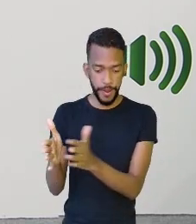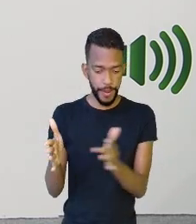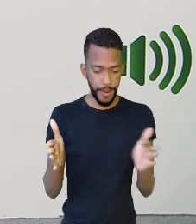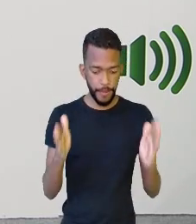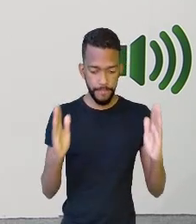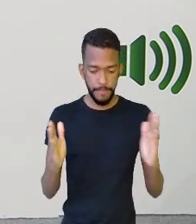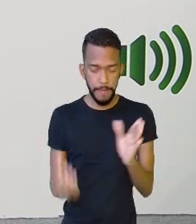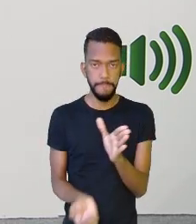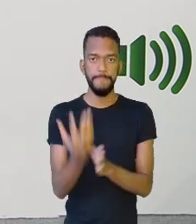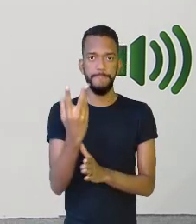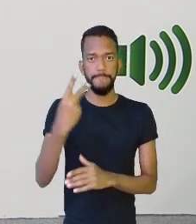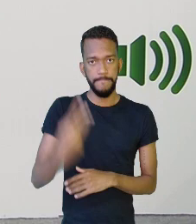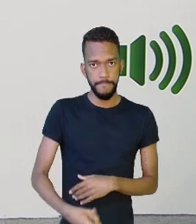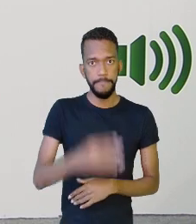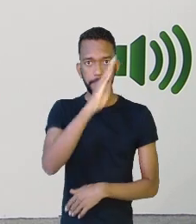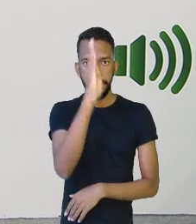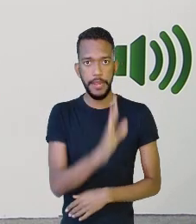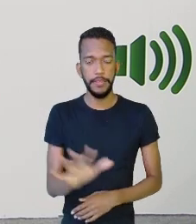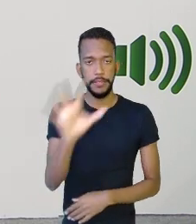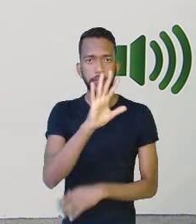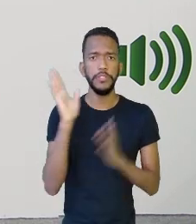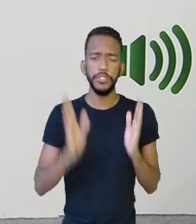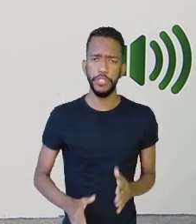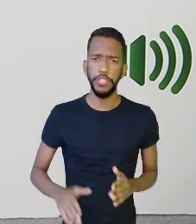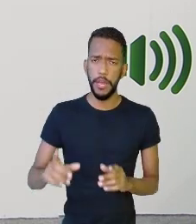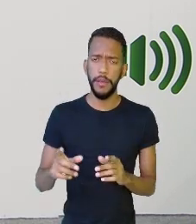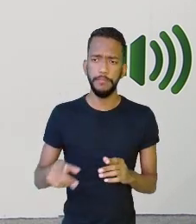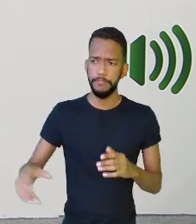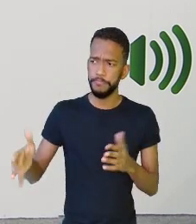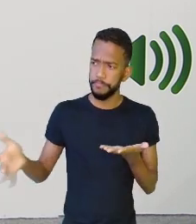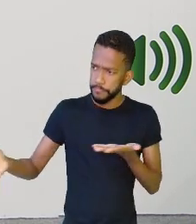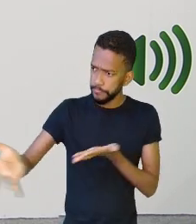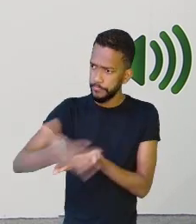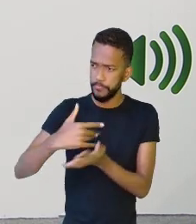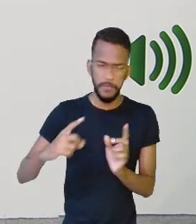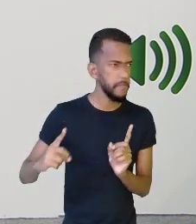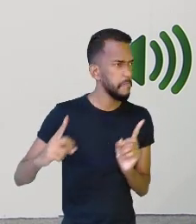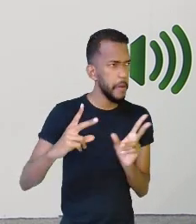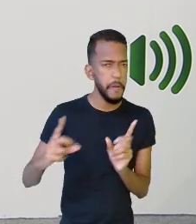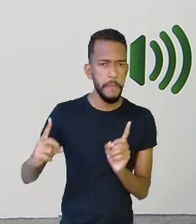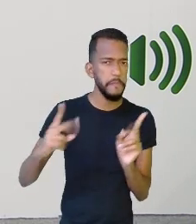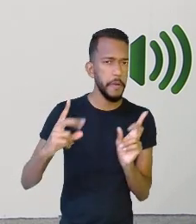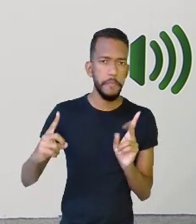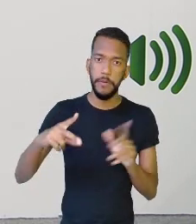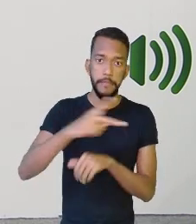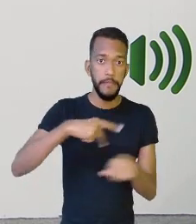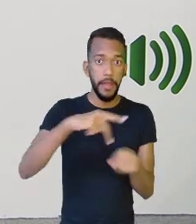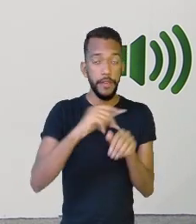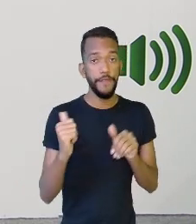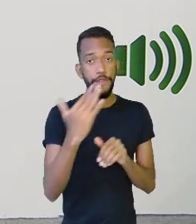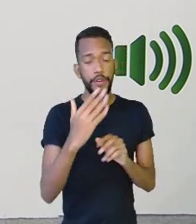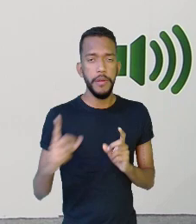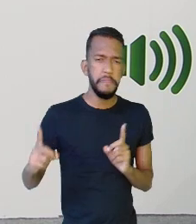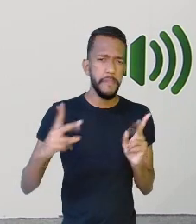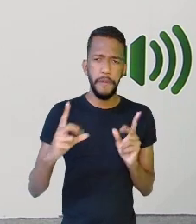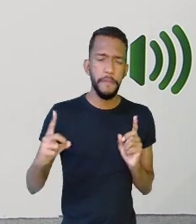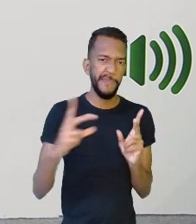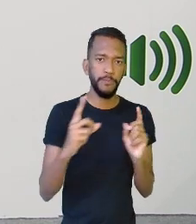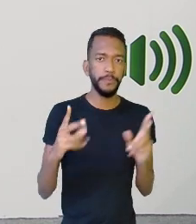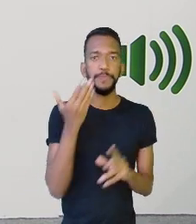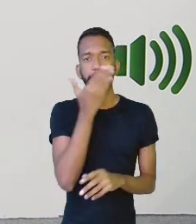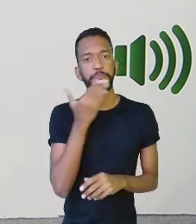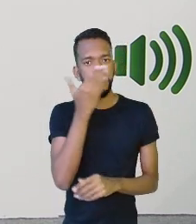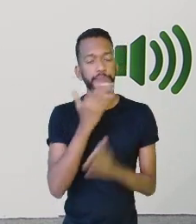país, nós fomos grandes exportadores de açúcar. Produzimos o açúcar aqui, que